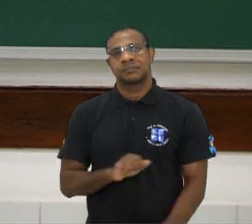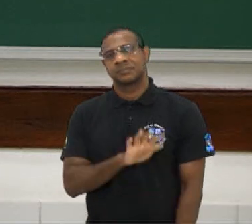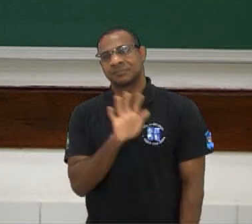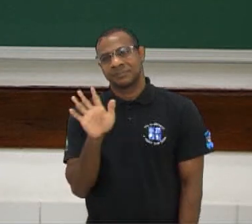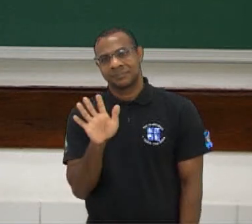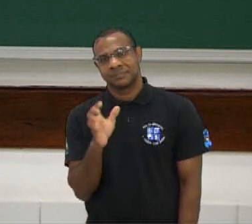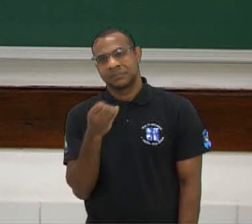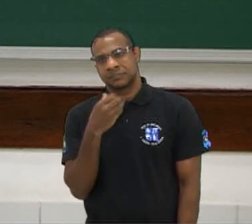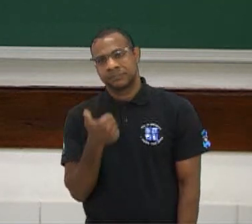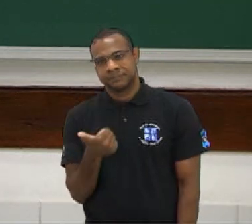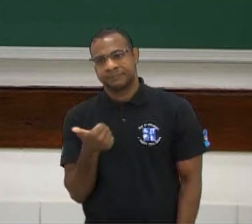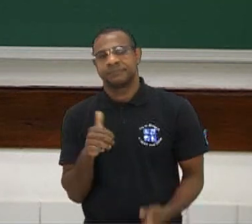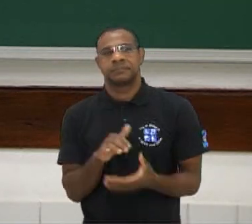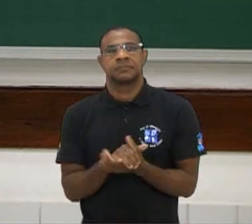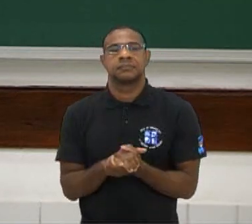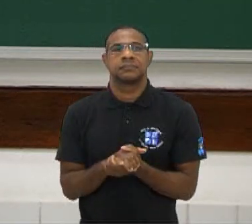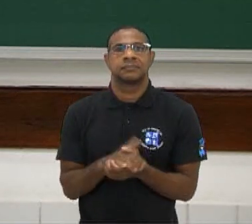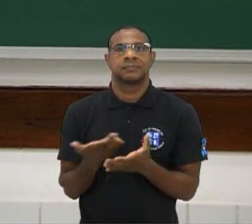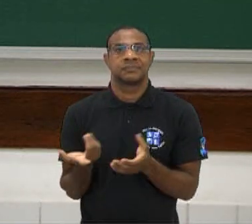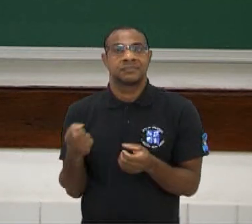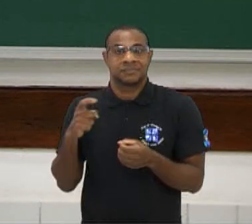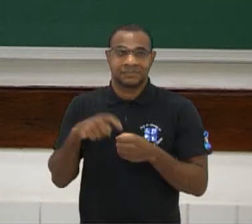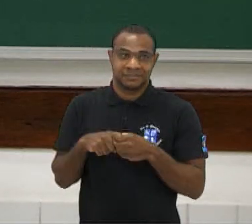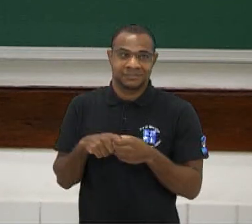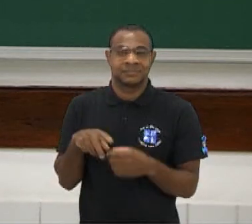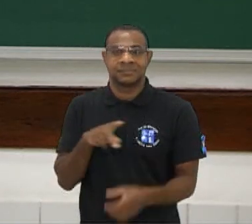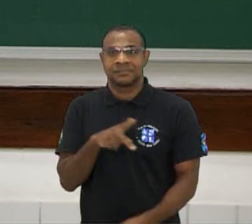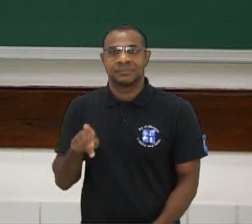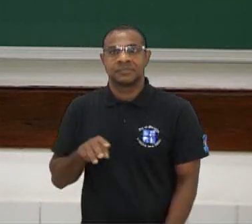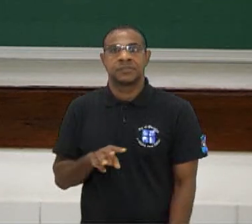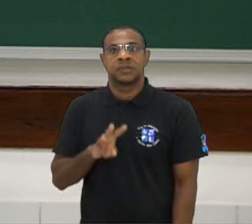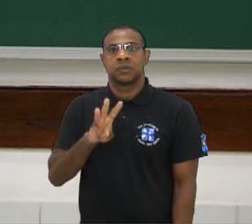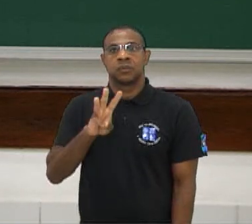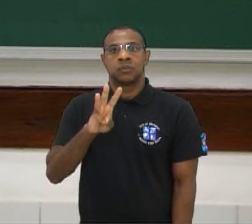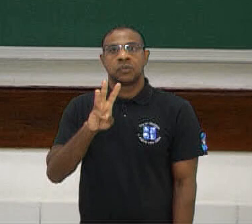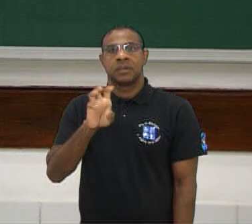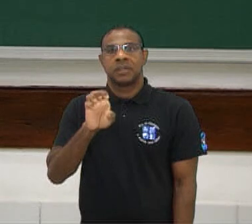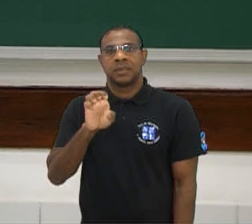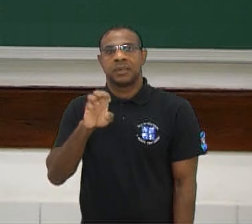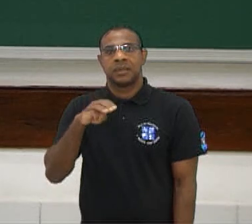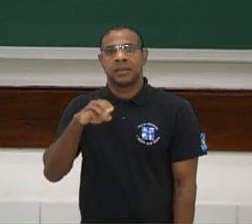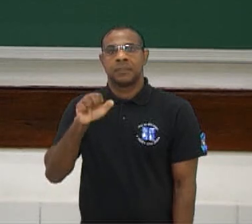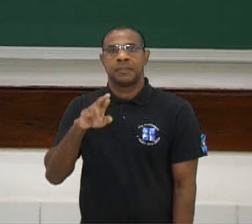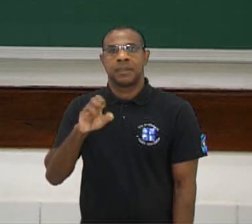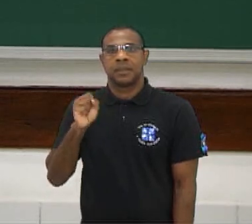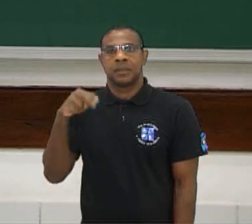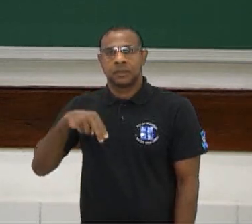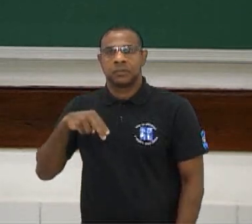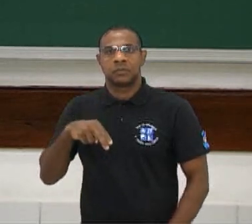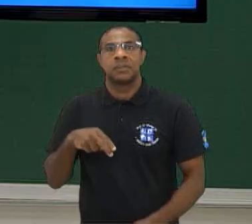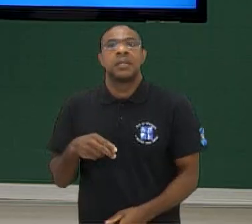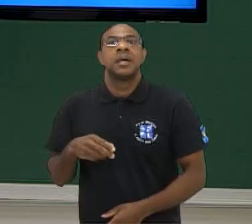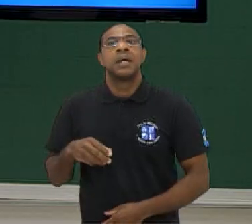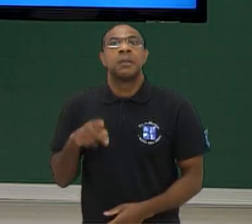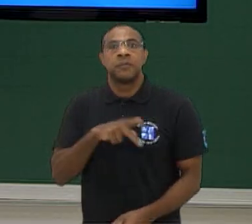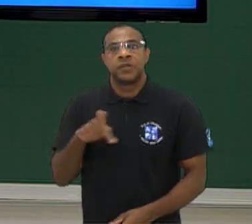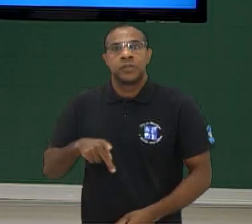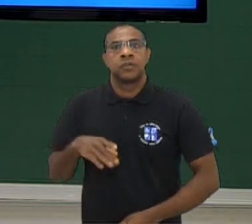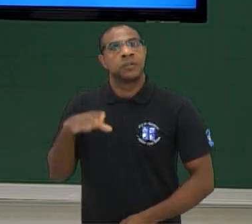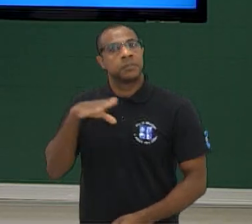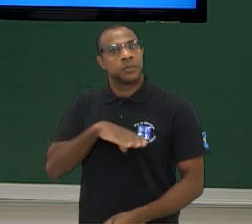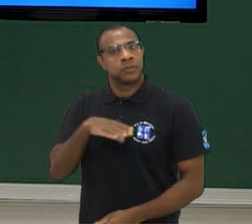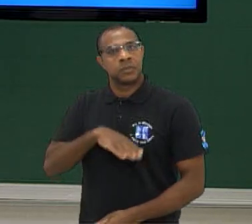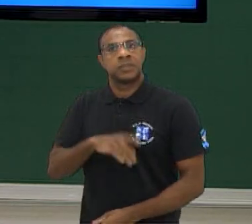Olá pessoal, tudo bem com vocês? Estou de volta, sou o professor Emerson e estou trabalhando língua portuguesa com vocês da primeira